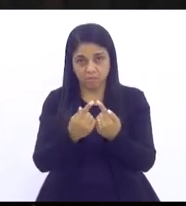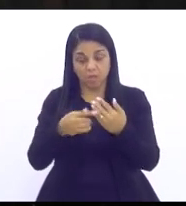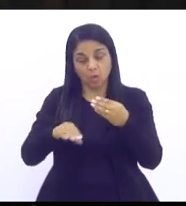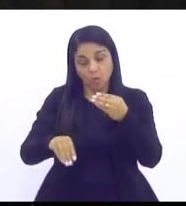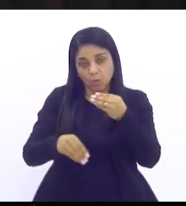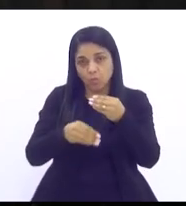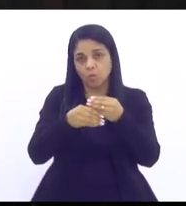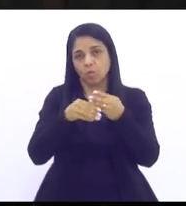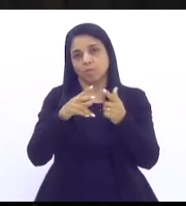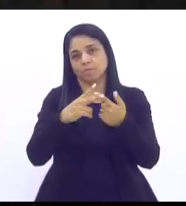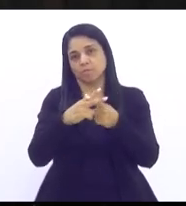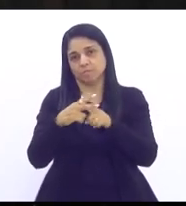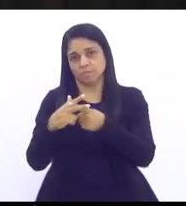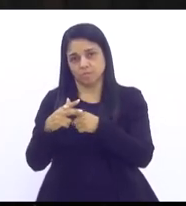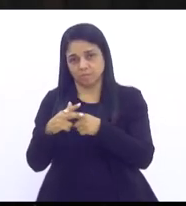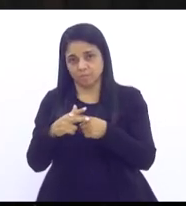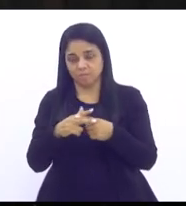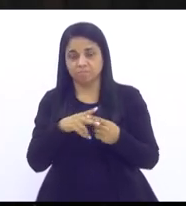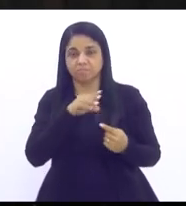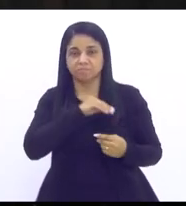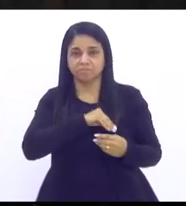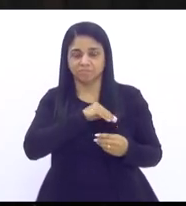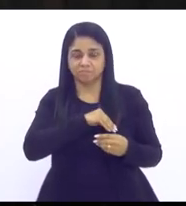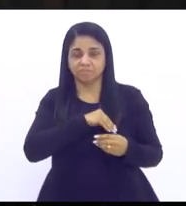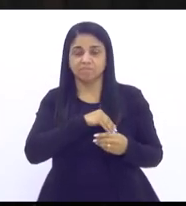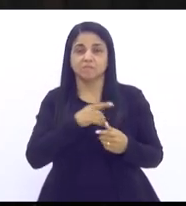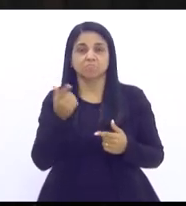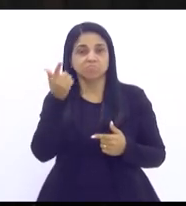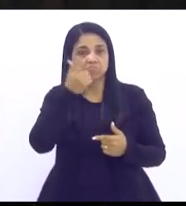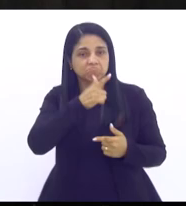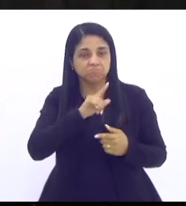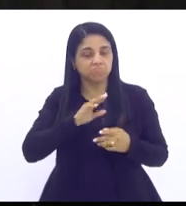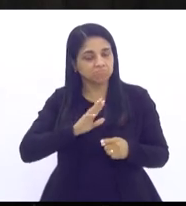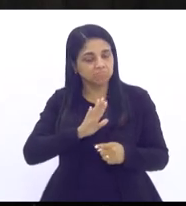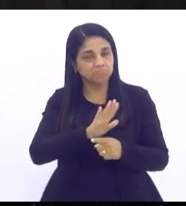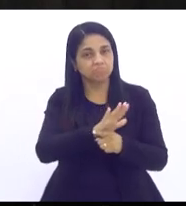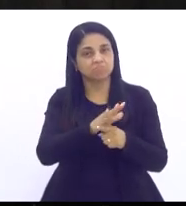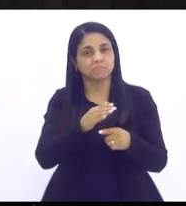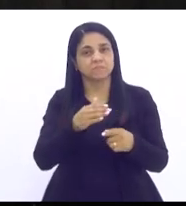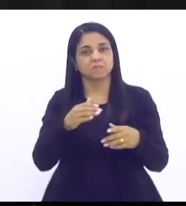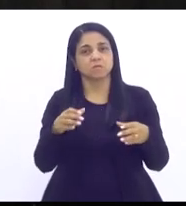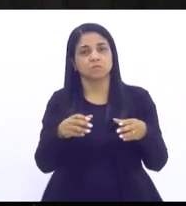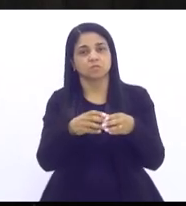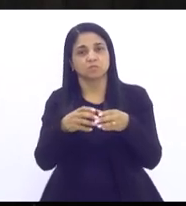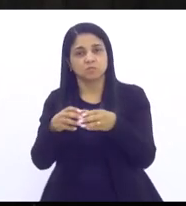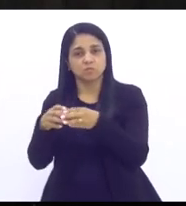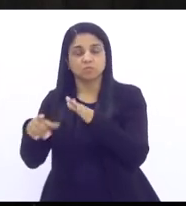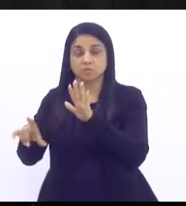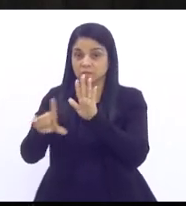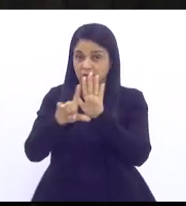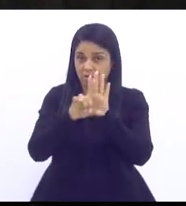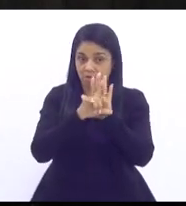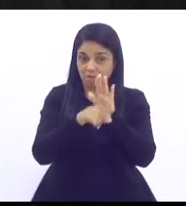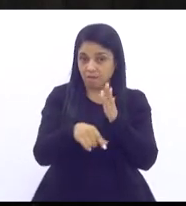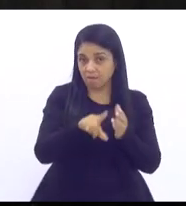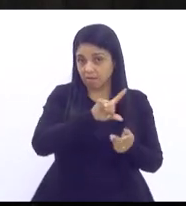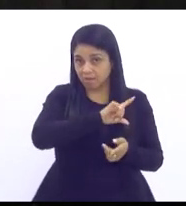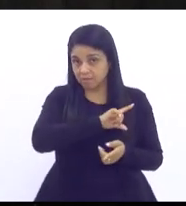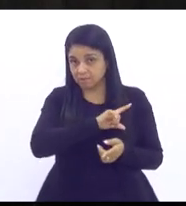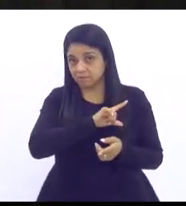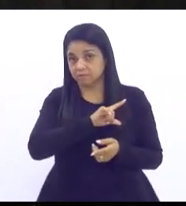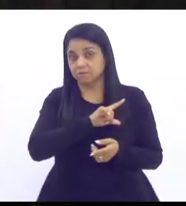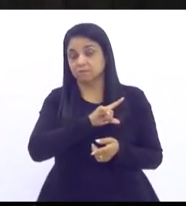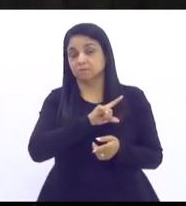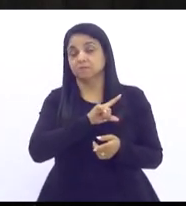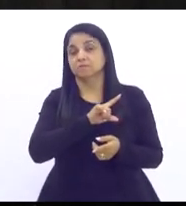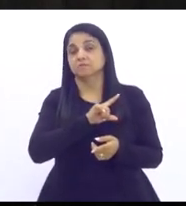reajuste do piso salarial, contemplando as categorias que ali, nas legislações anteriores,